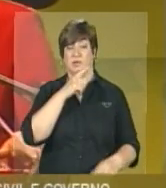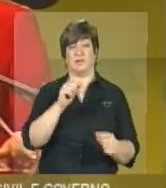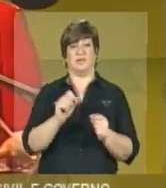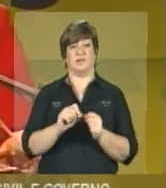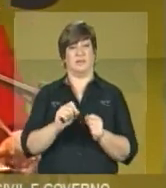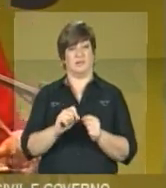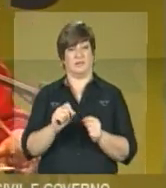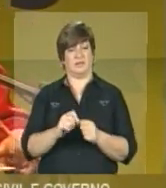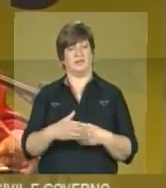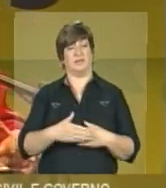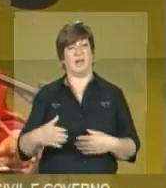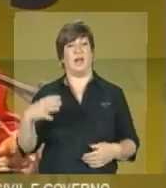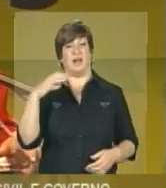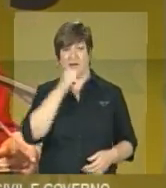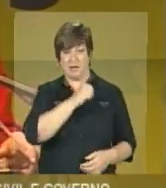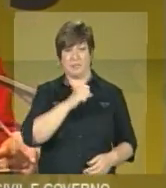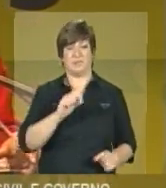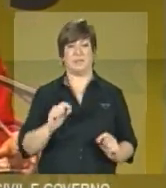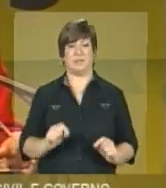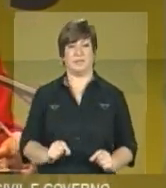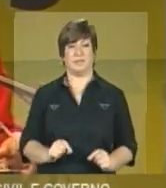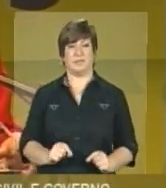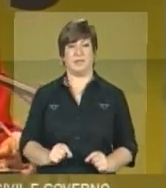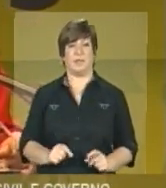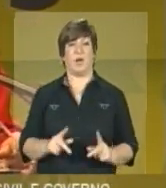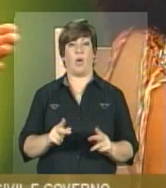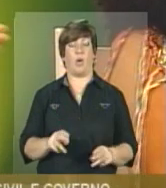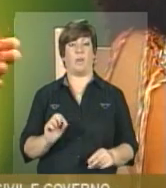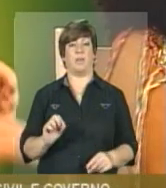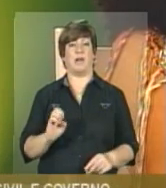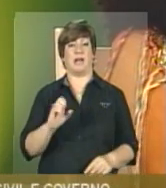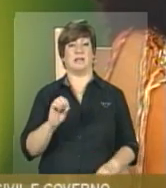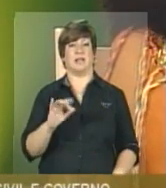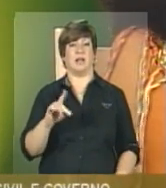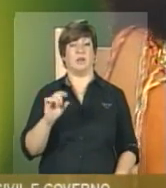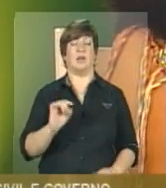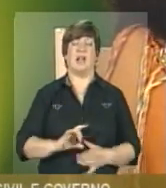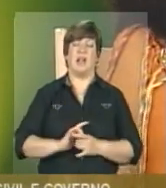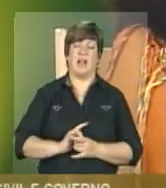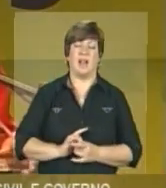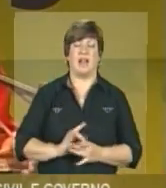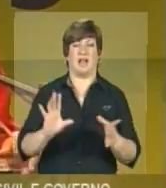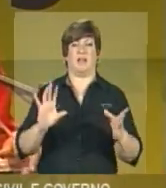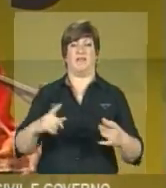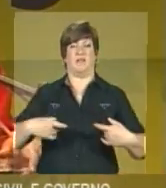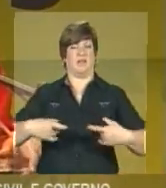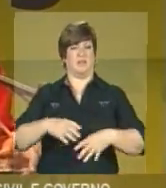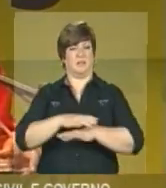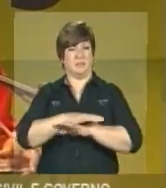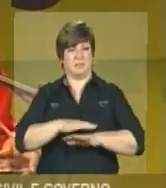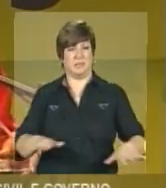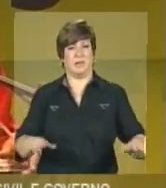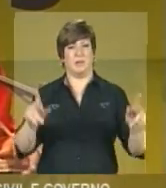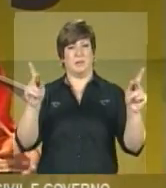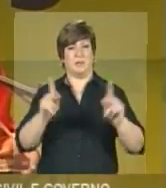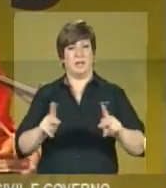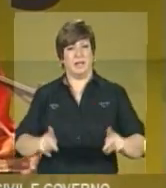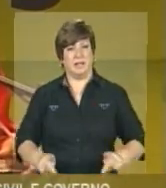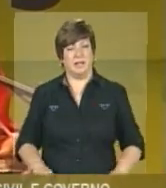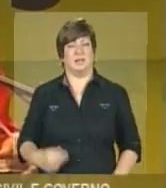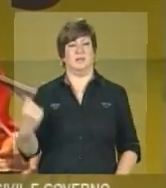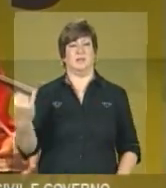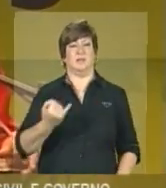constituir-se brevemente como Estado livre, Estado pacífico e